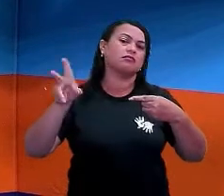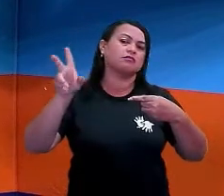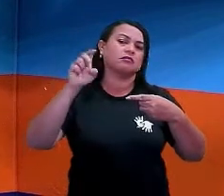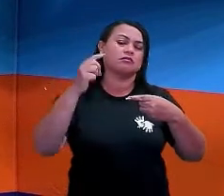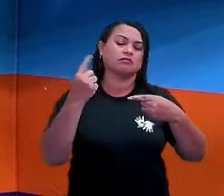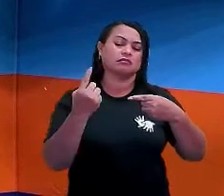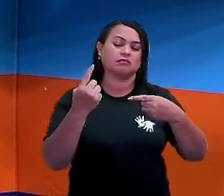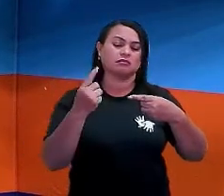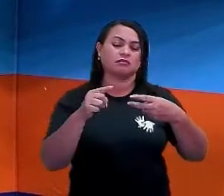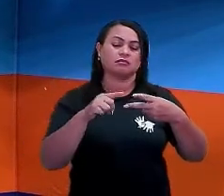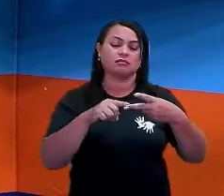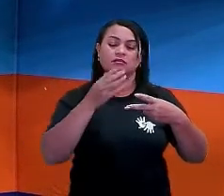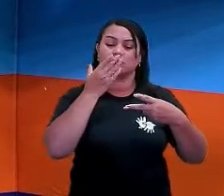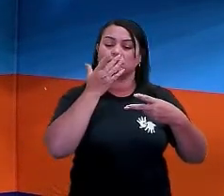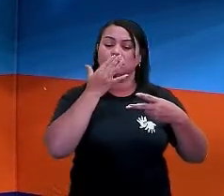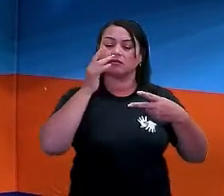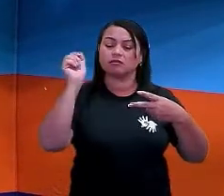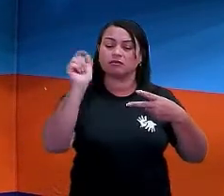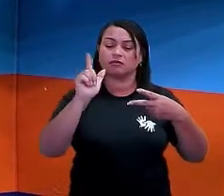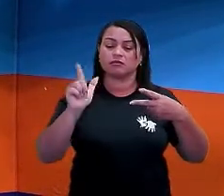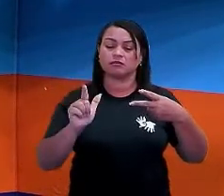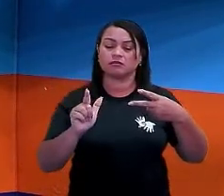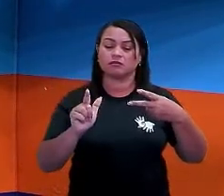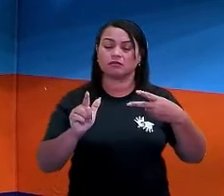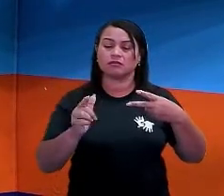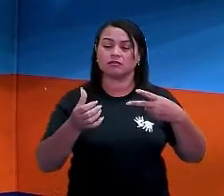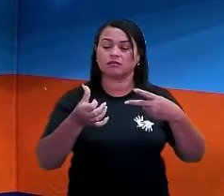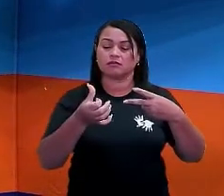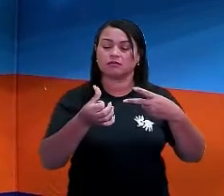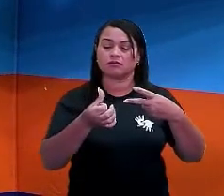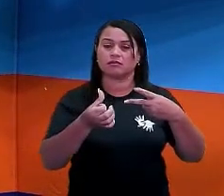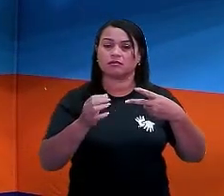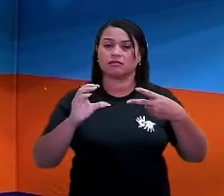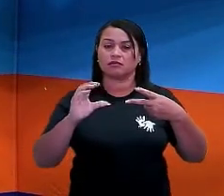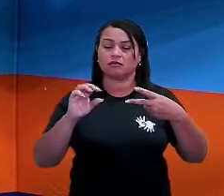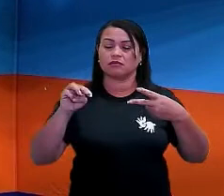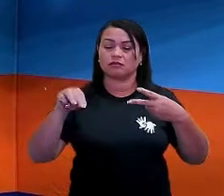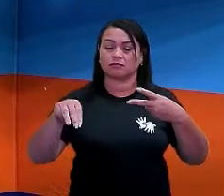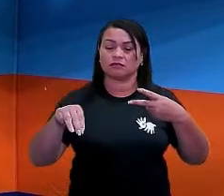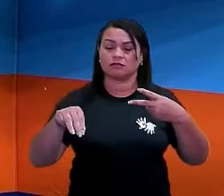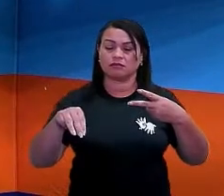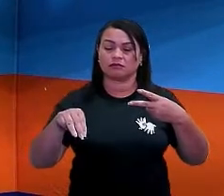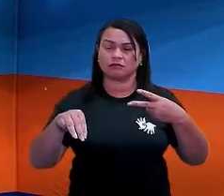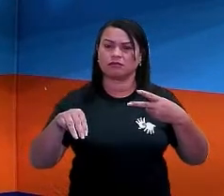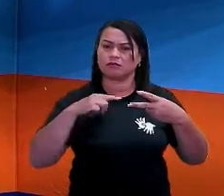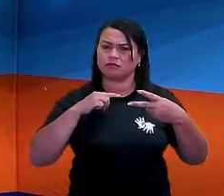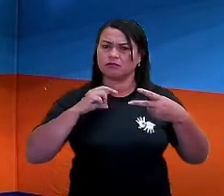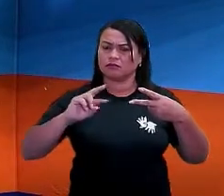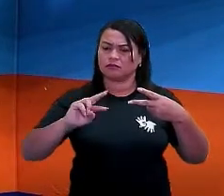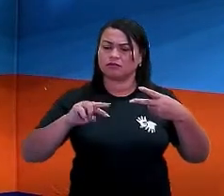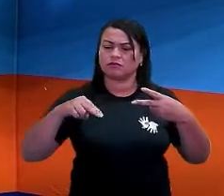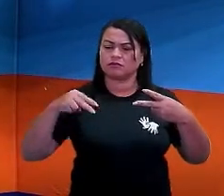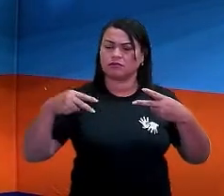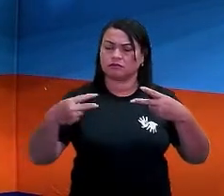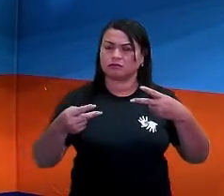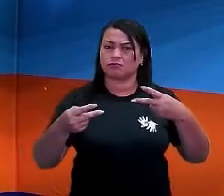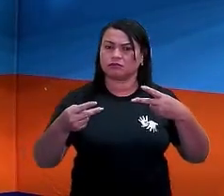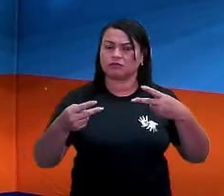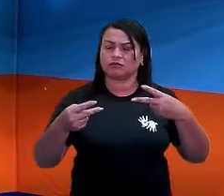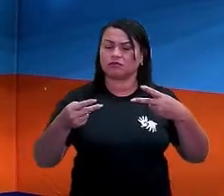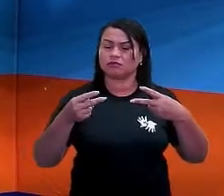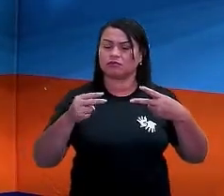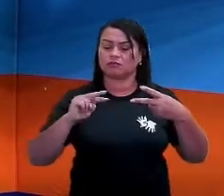1. Palito azul vai ser 6 centímetros. Por que 6 centímetros? Não é o dobro? 2 vezes